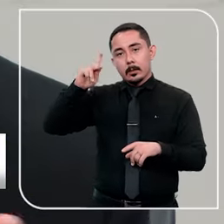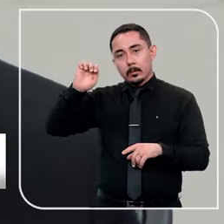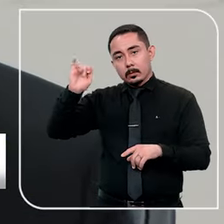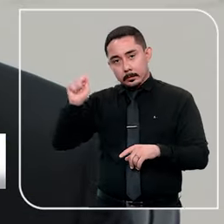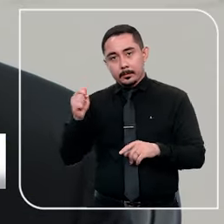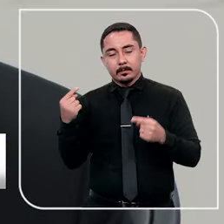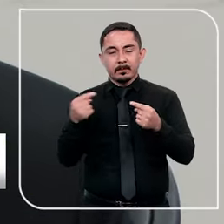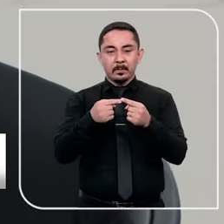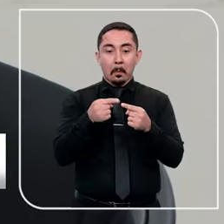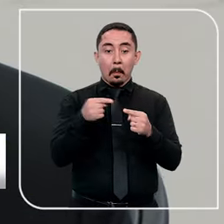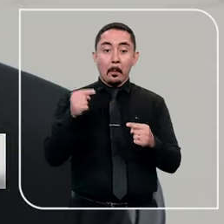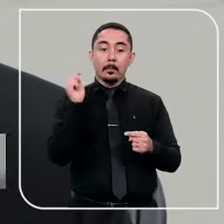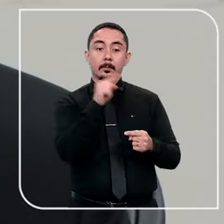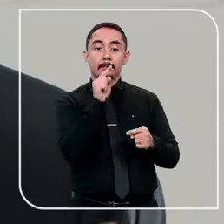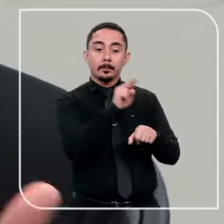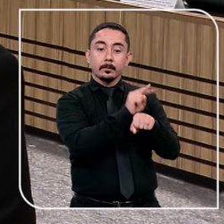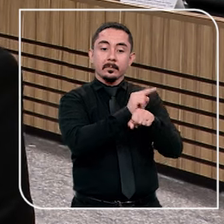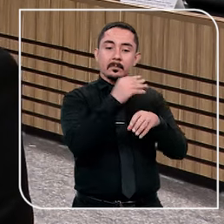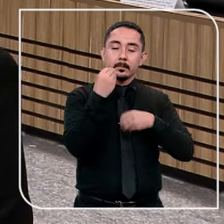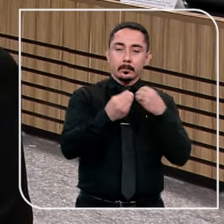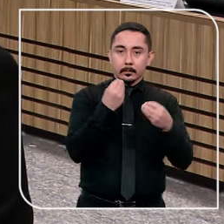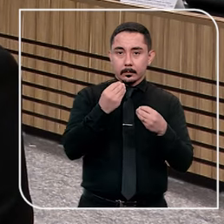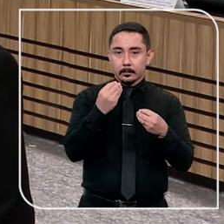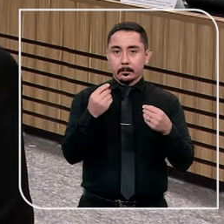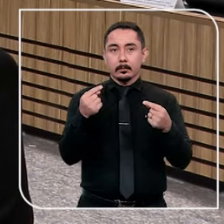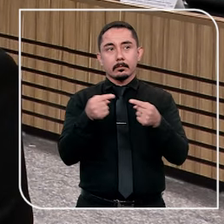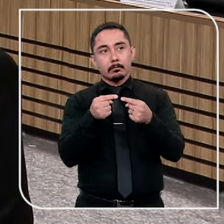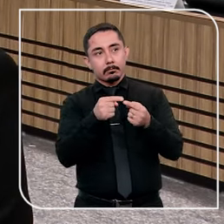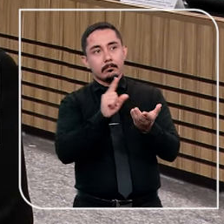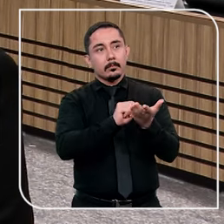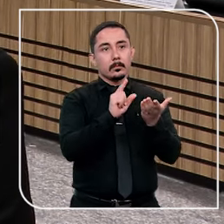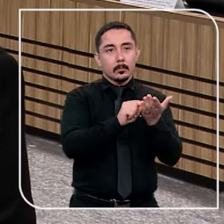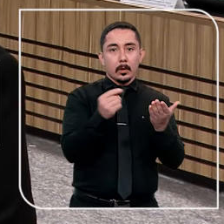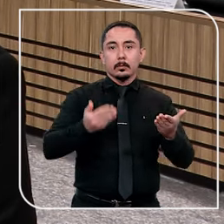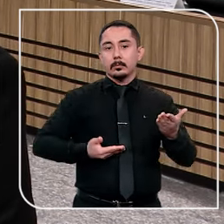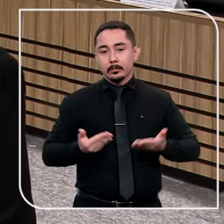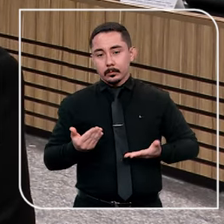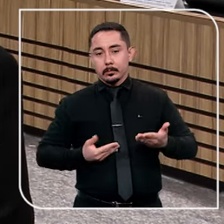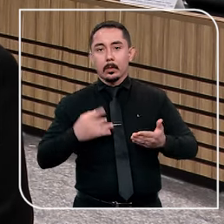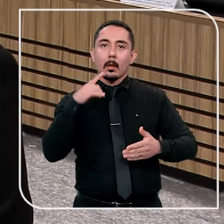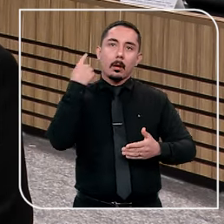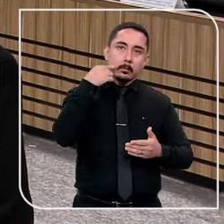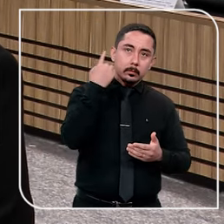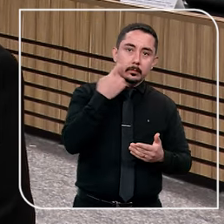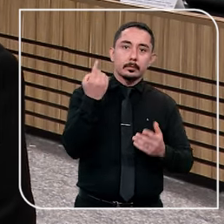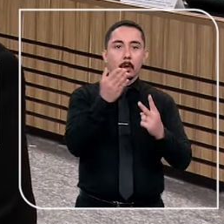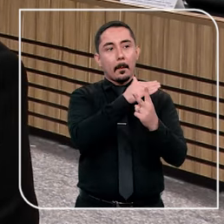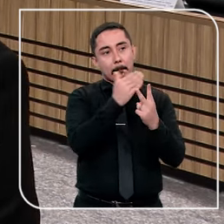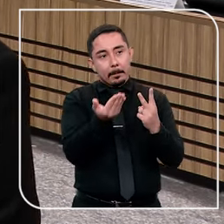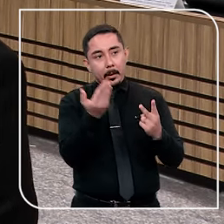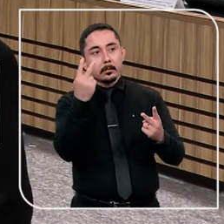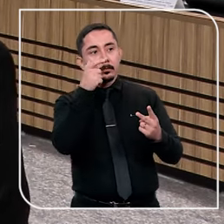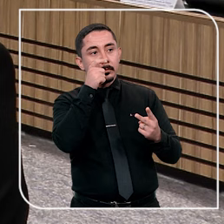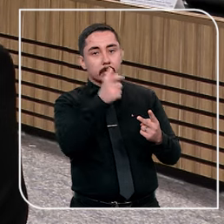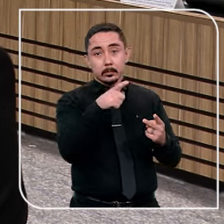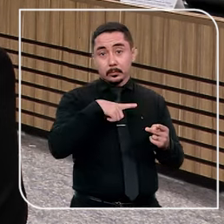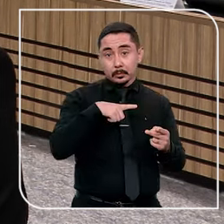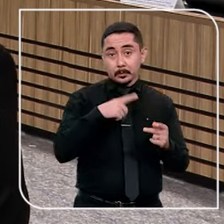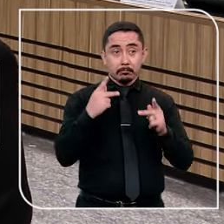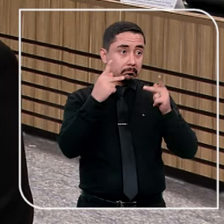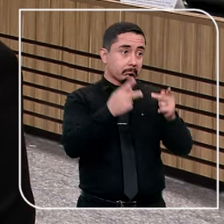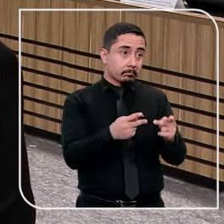sistema que faz o controle desses dados são dados de servidores são dados de advogados de partes interessadas em processos